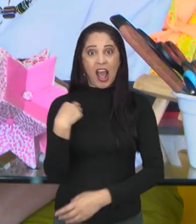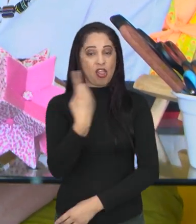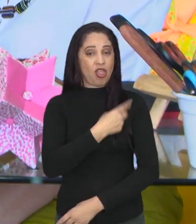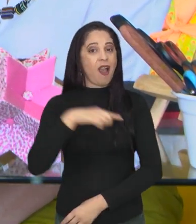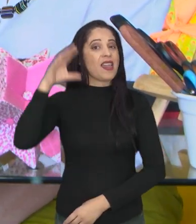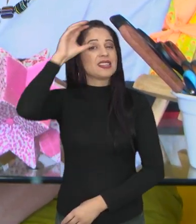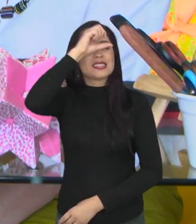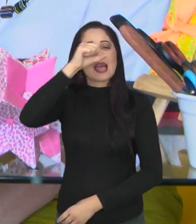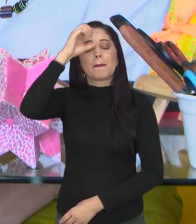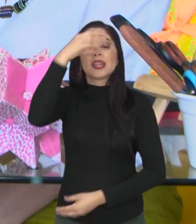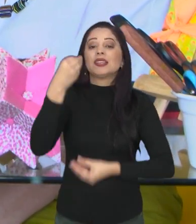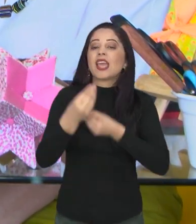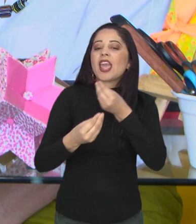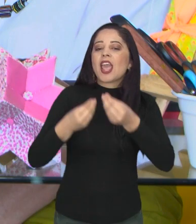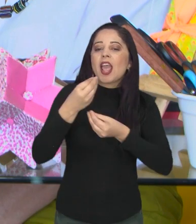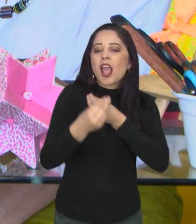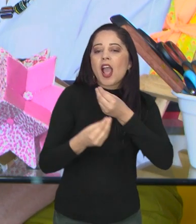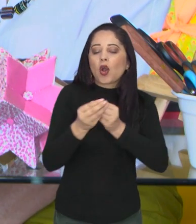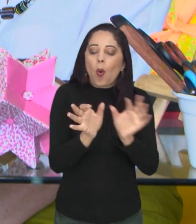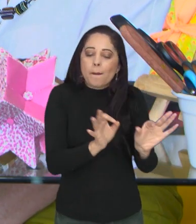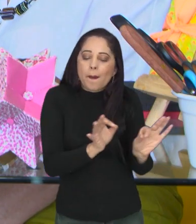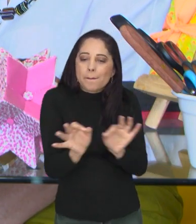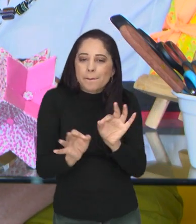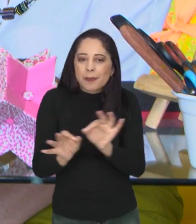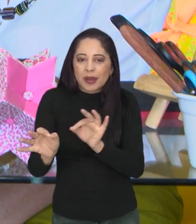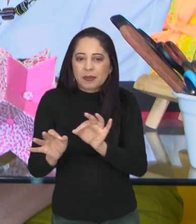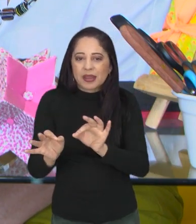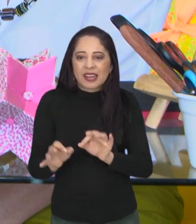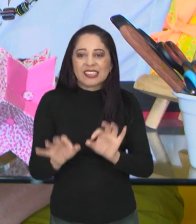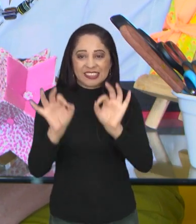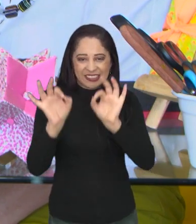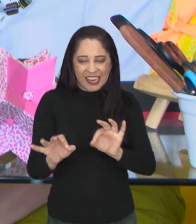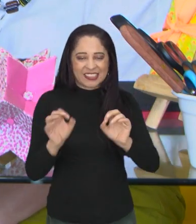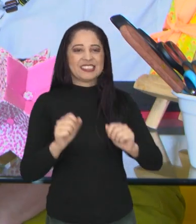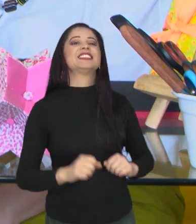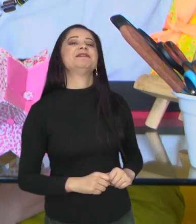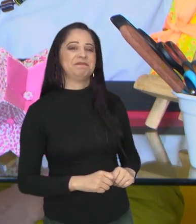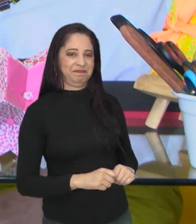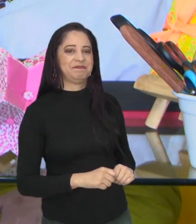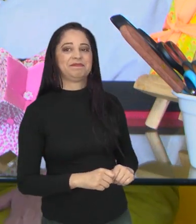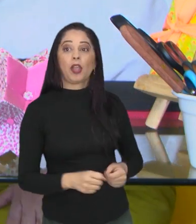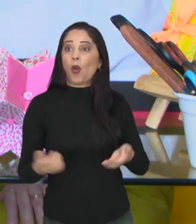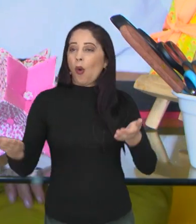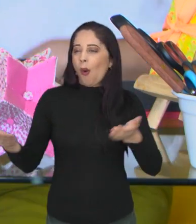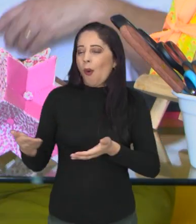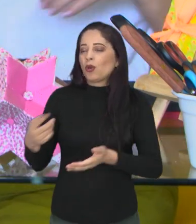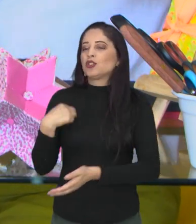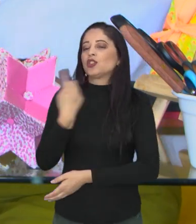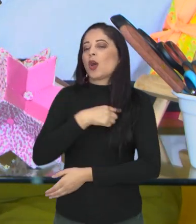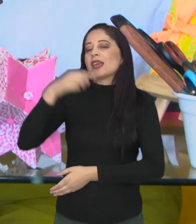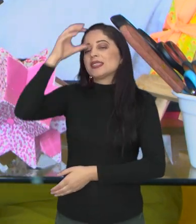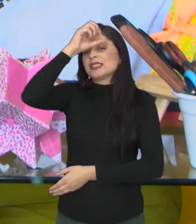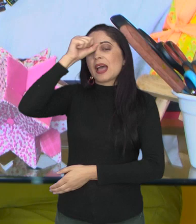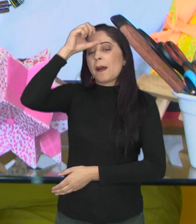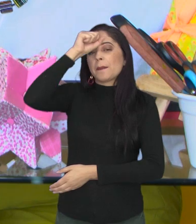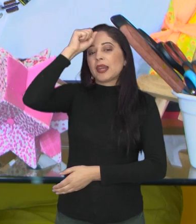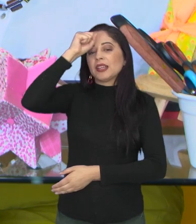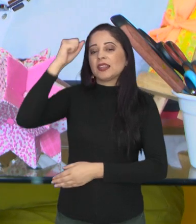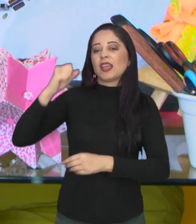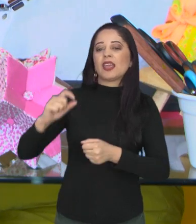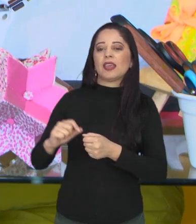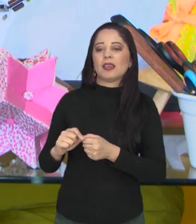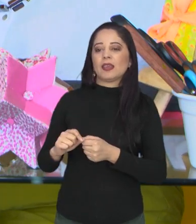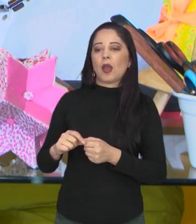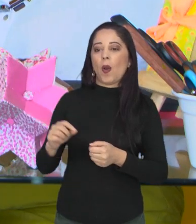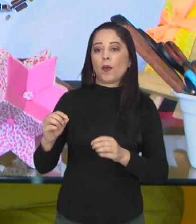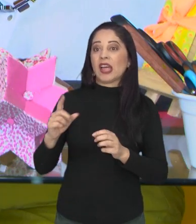aprender como esse processo funciona né Ana Júlia isso hoje nós vamos aprender a fazer